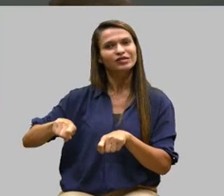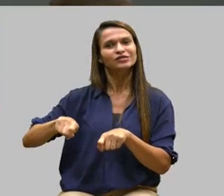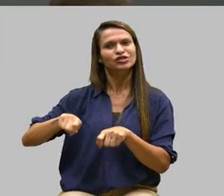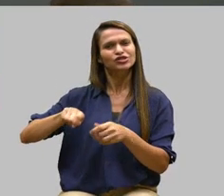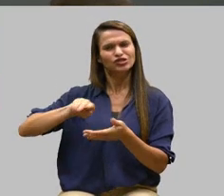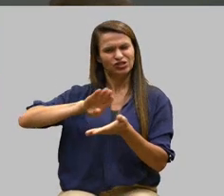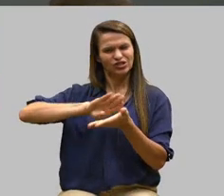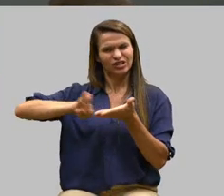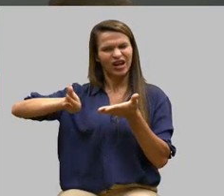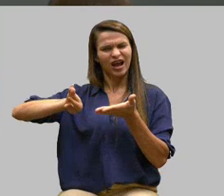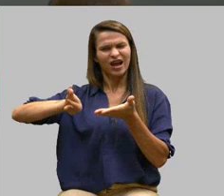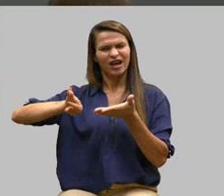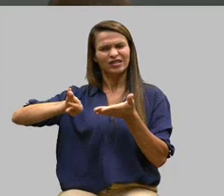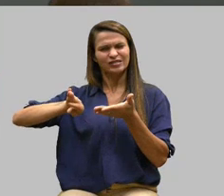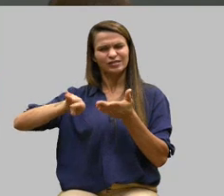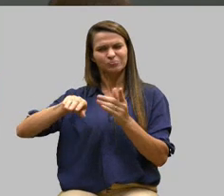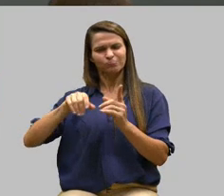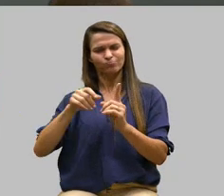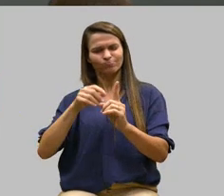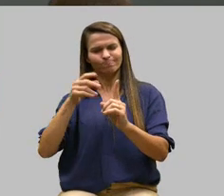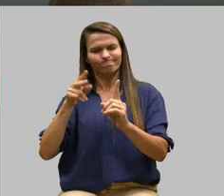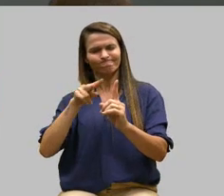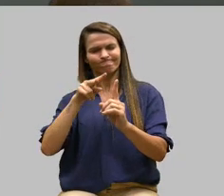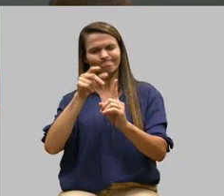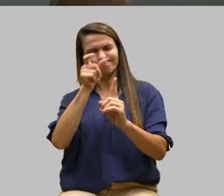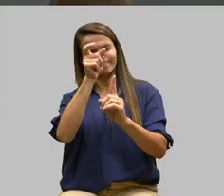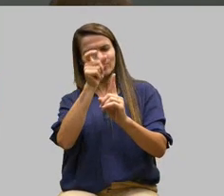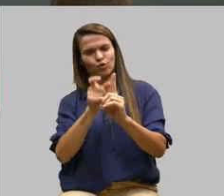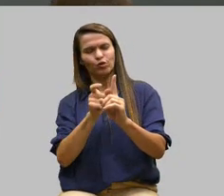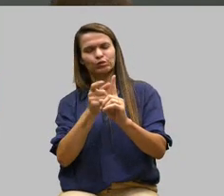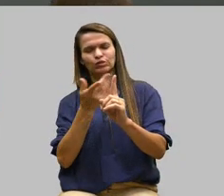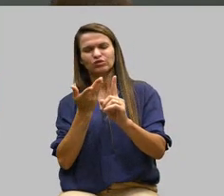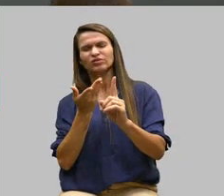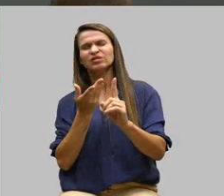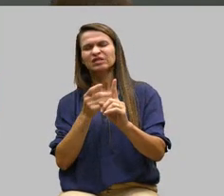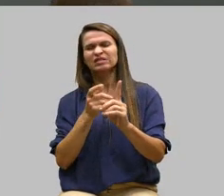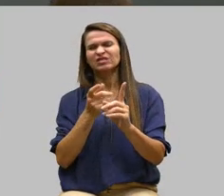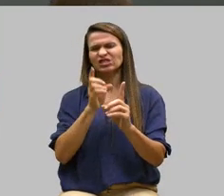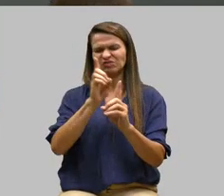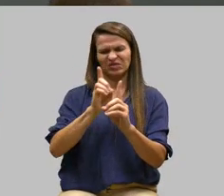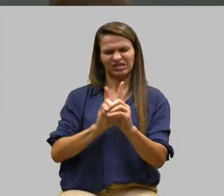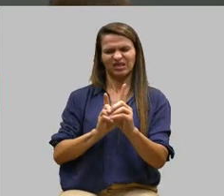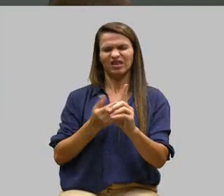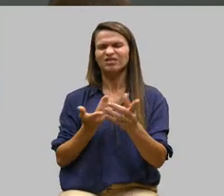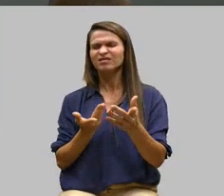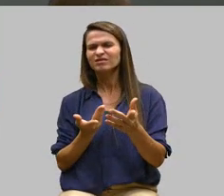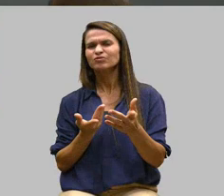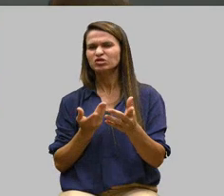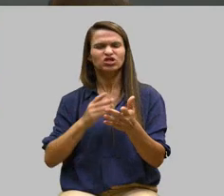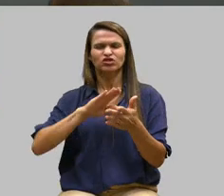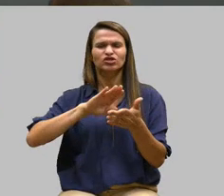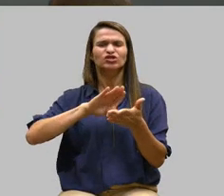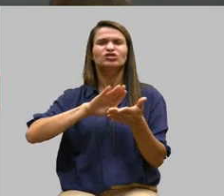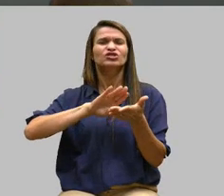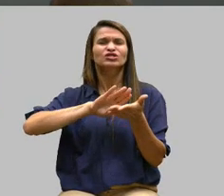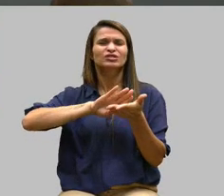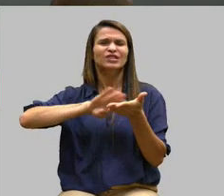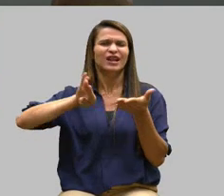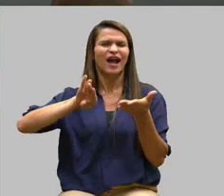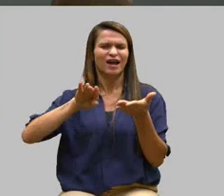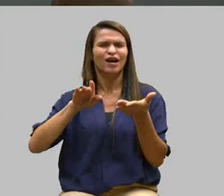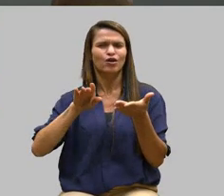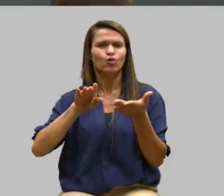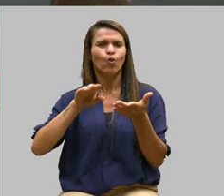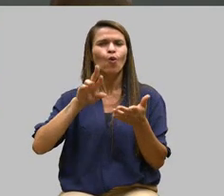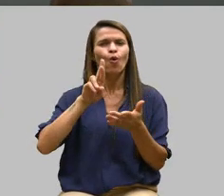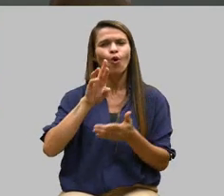pessoas rótulos de pessoas com deficiência no mercado de trabalho evitar esse extinguir Na verdade o capacitismo